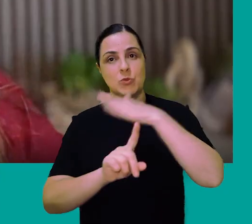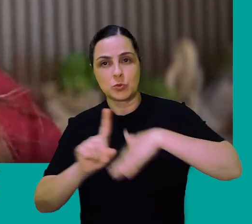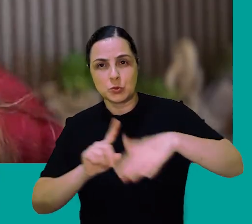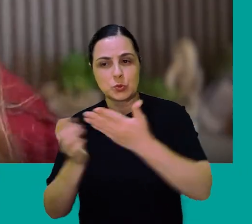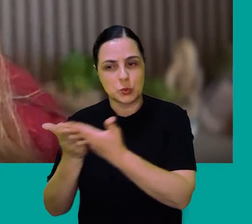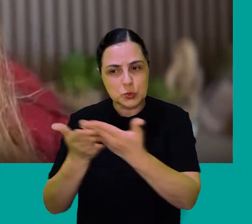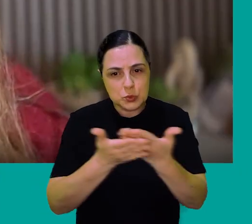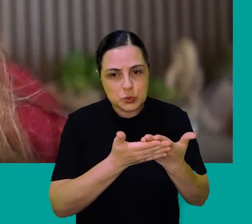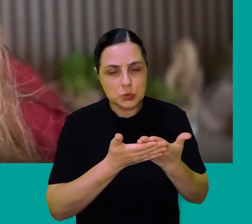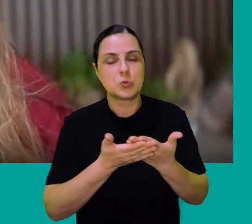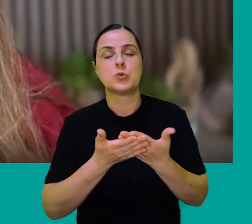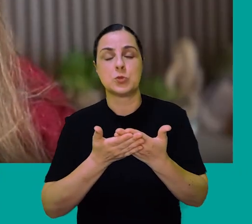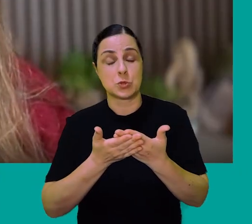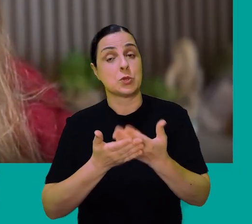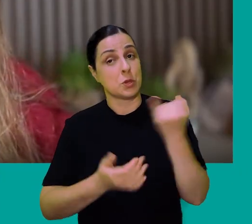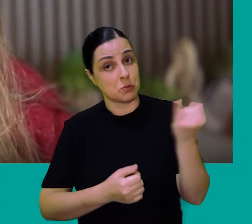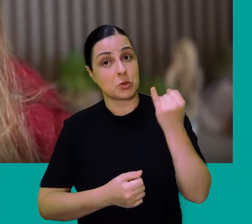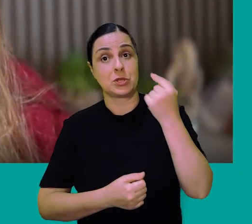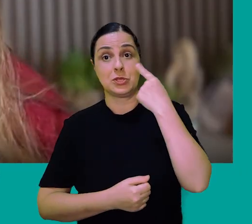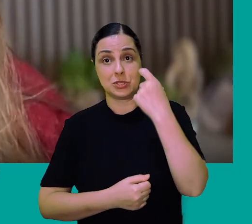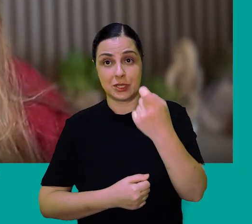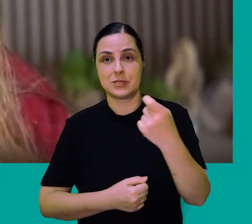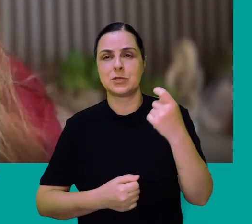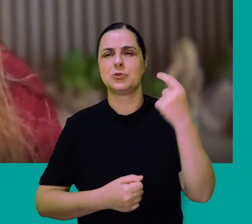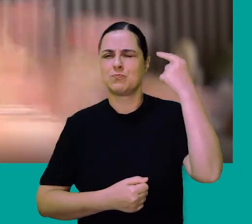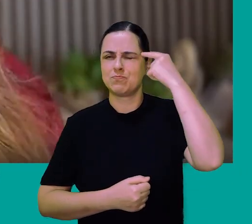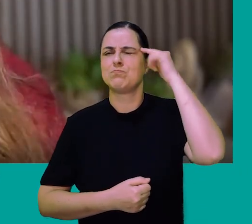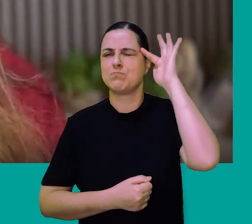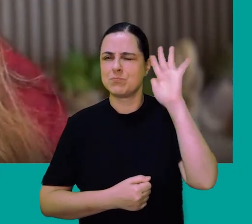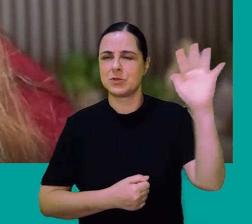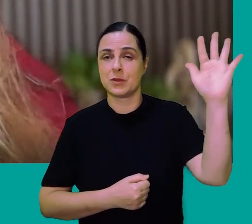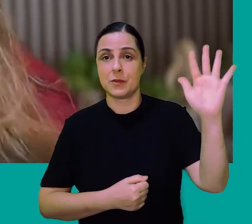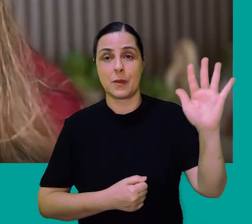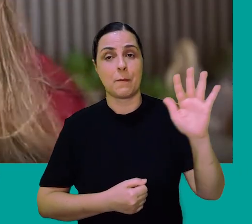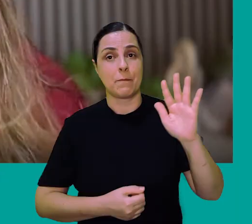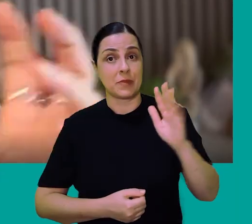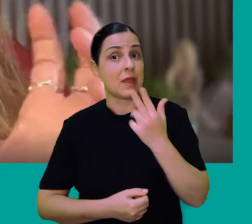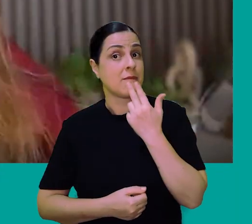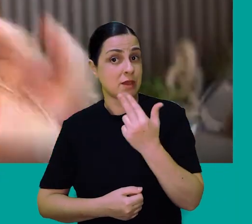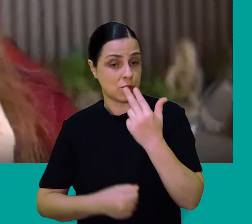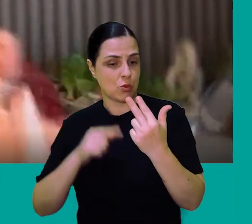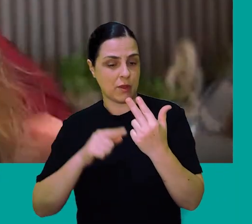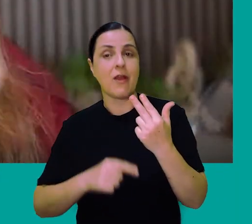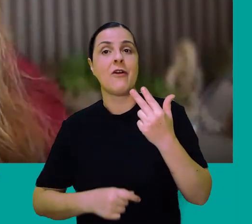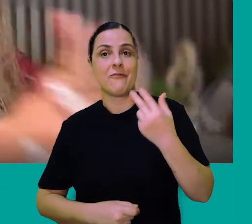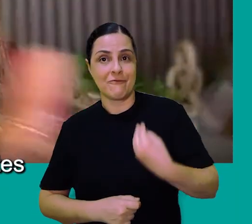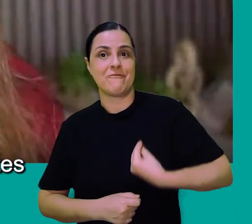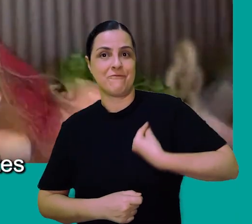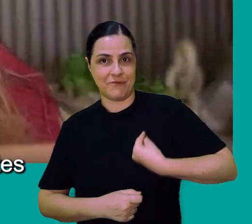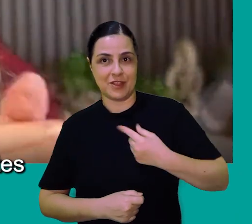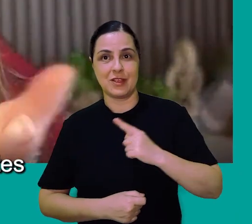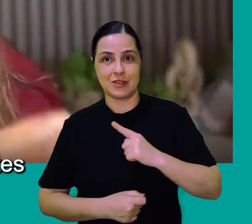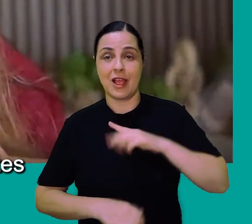sociológico bastante importante, bastante interessante para a gente pensar. Como a língua ela é viva, as coisas acabam, né,